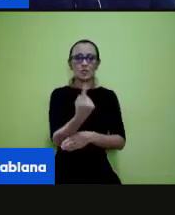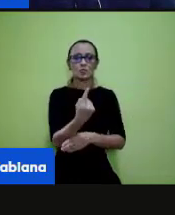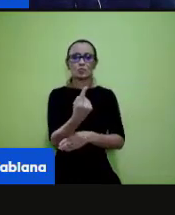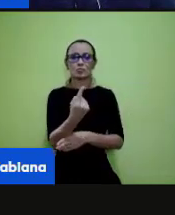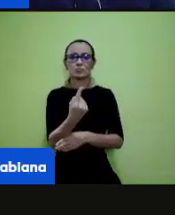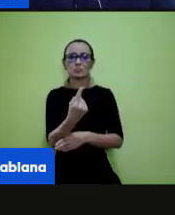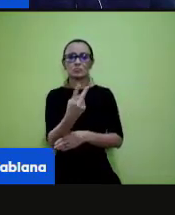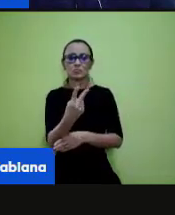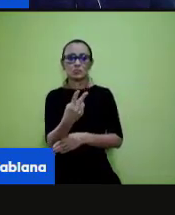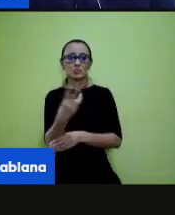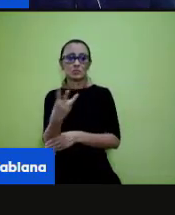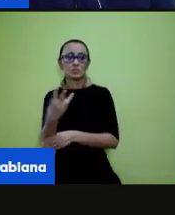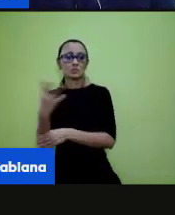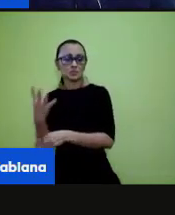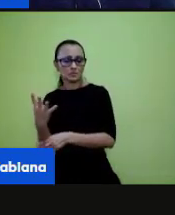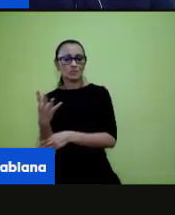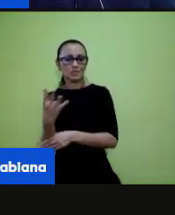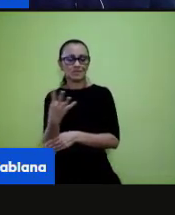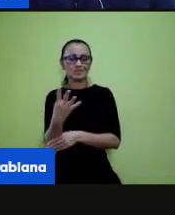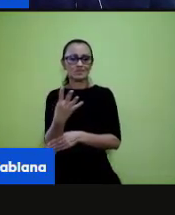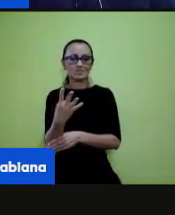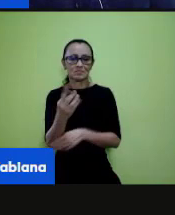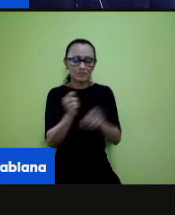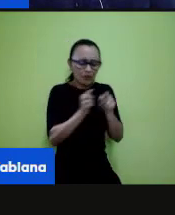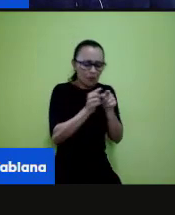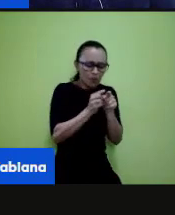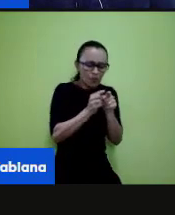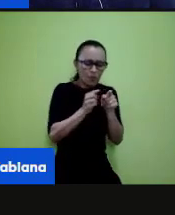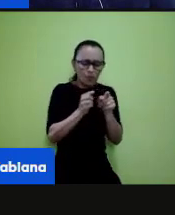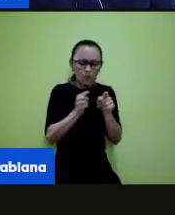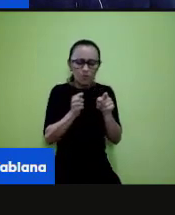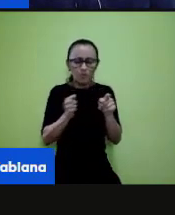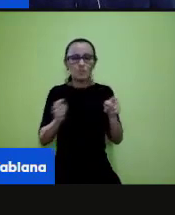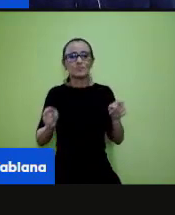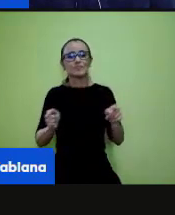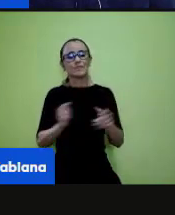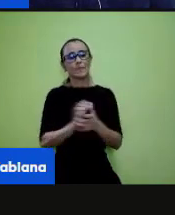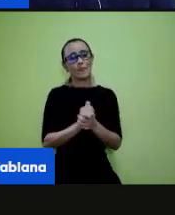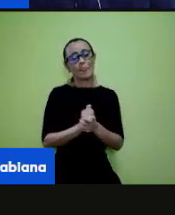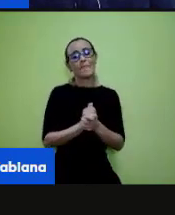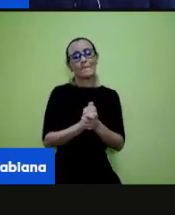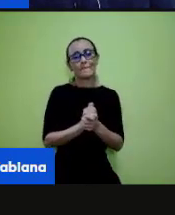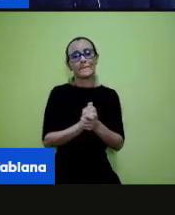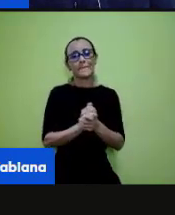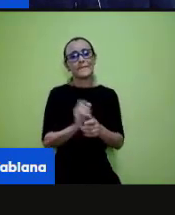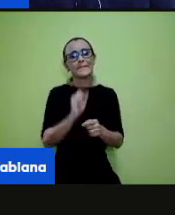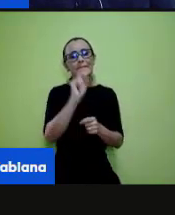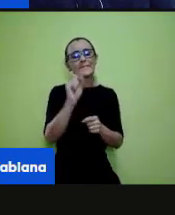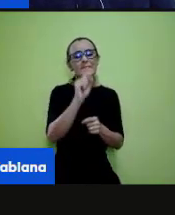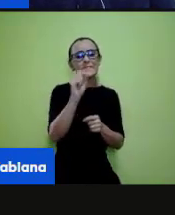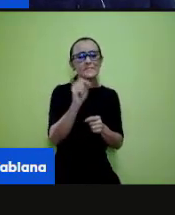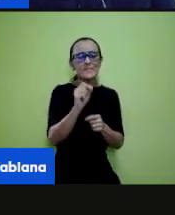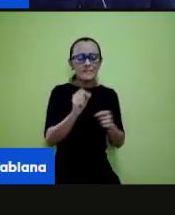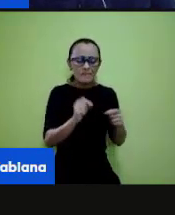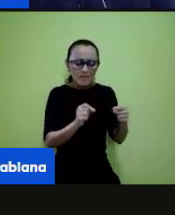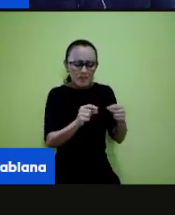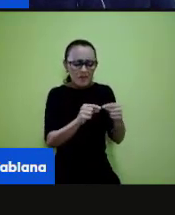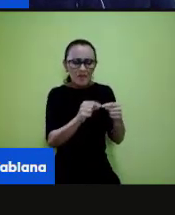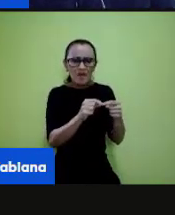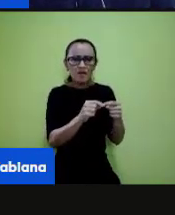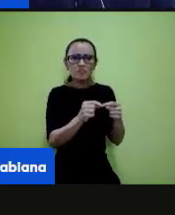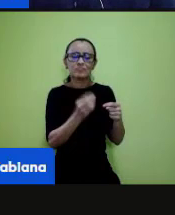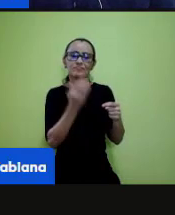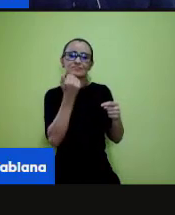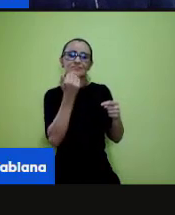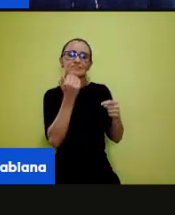L4. São 4 tamanhos diferenciados. Essa fase larvária é de alimentação. As larvas são